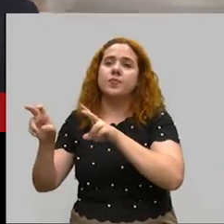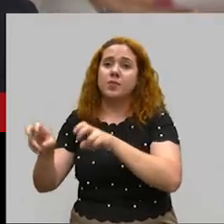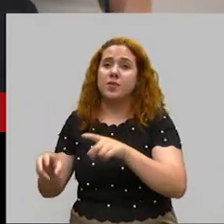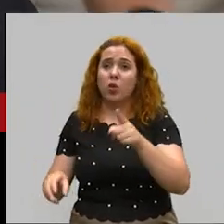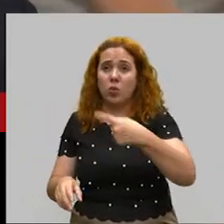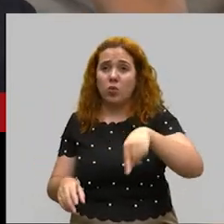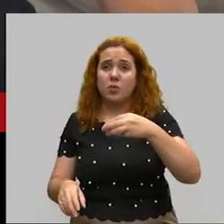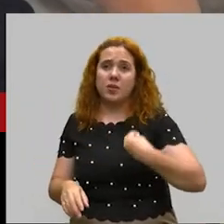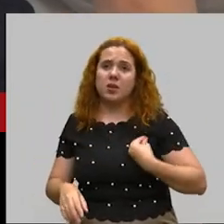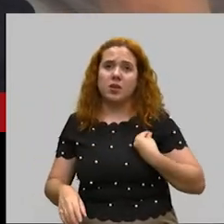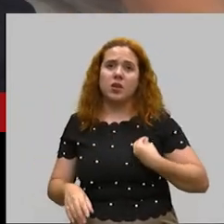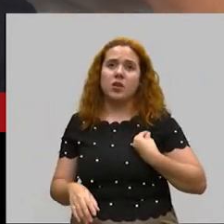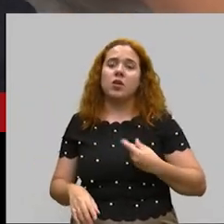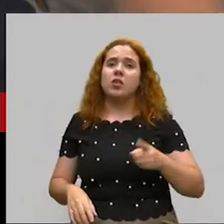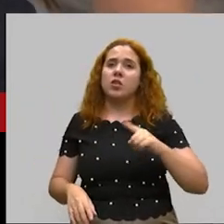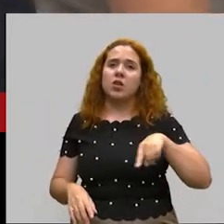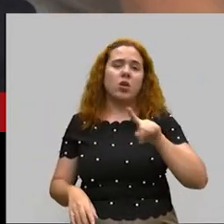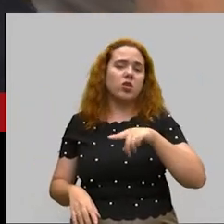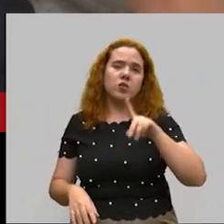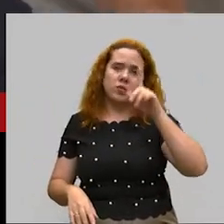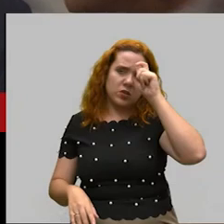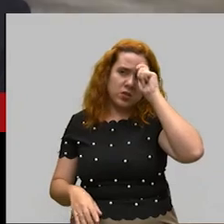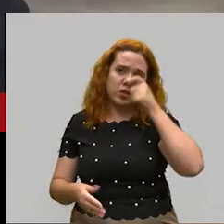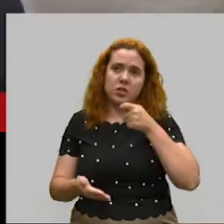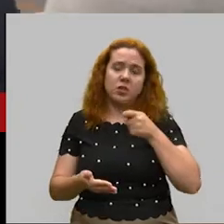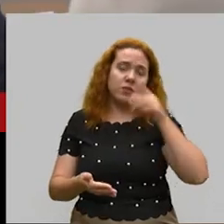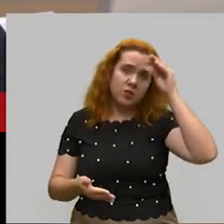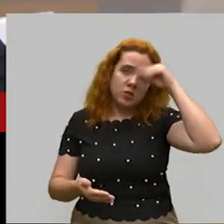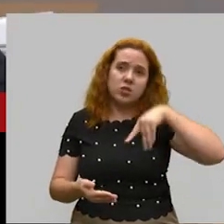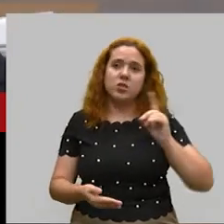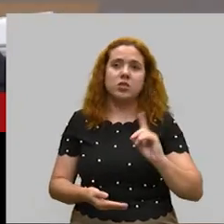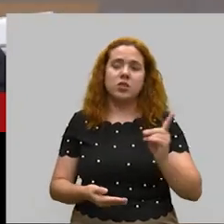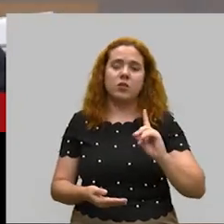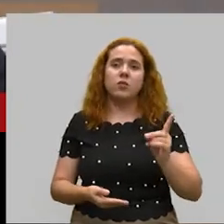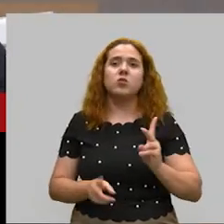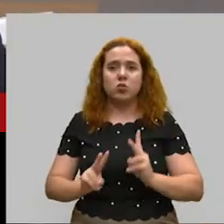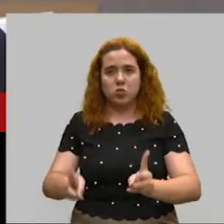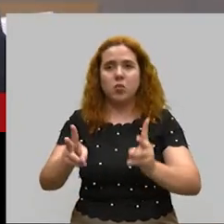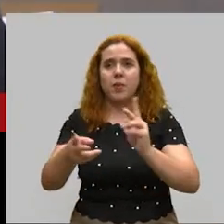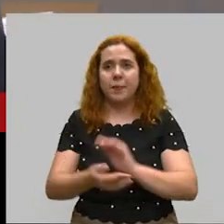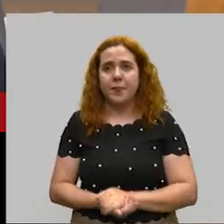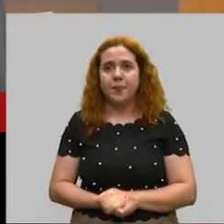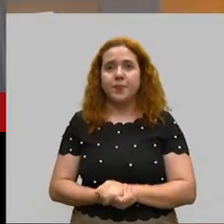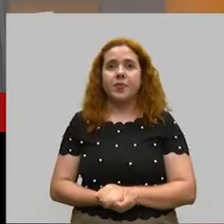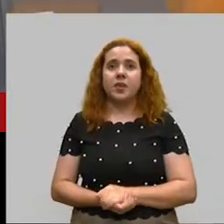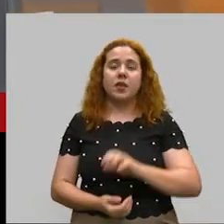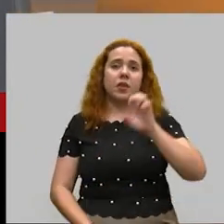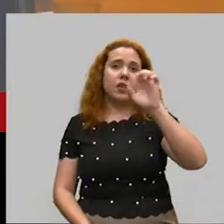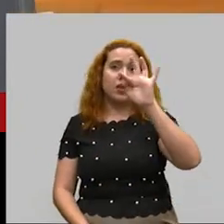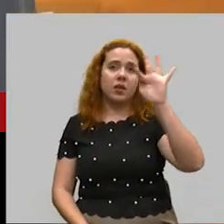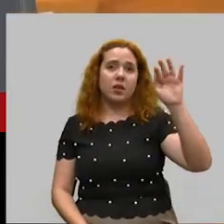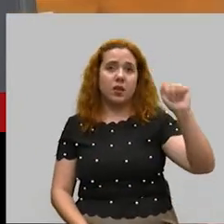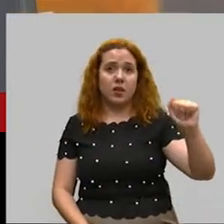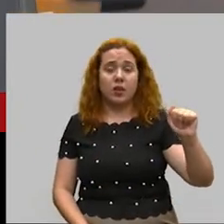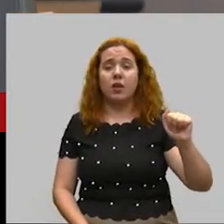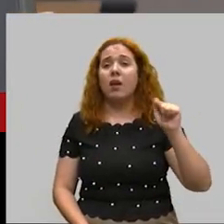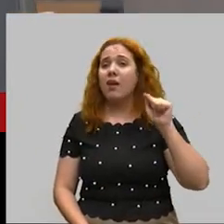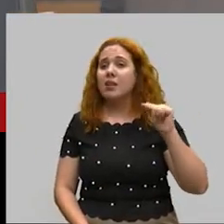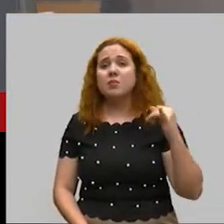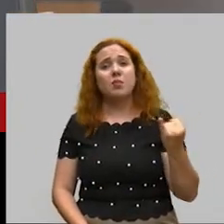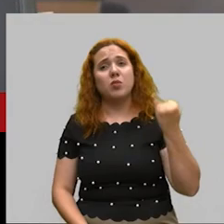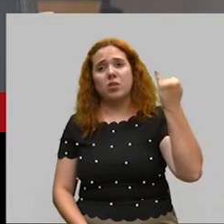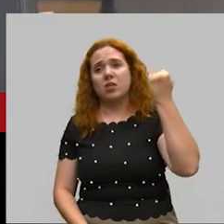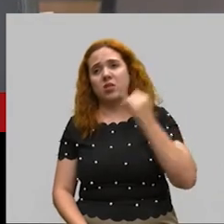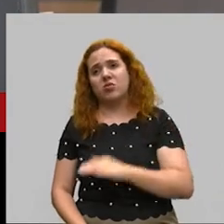muita luz e nós não vamos desperdiçar nenhum facho disso cada Efa é para nós aqui motivo